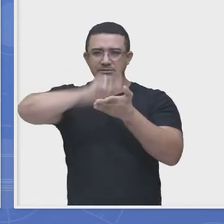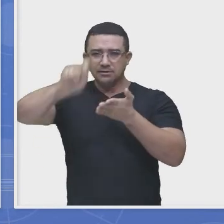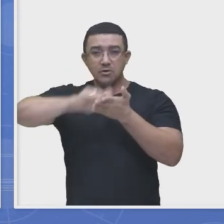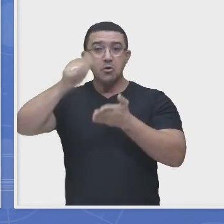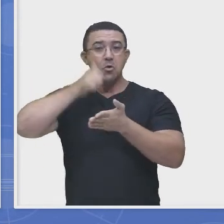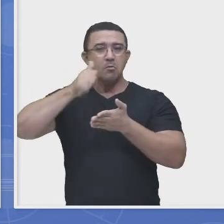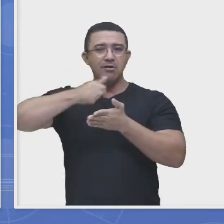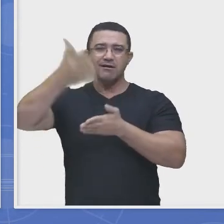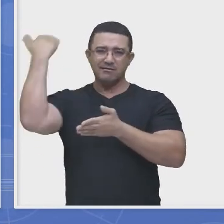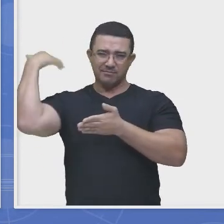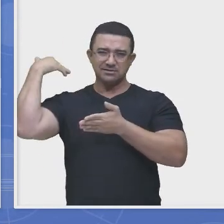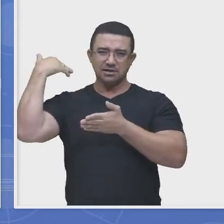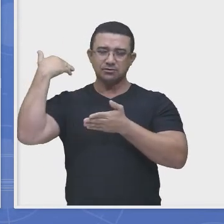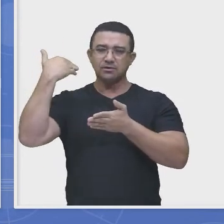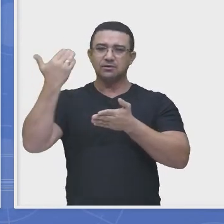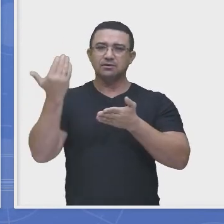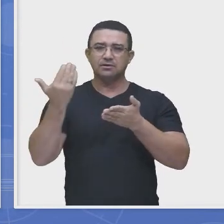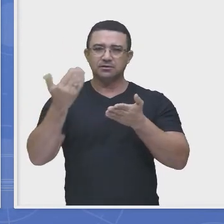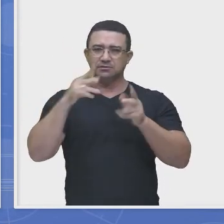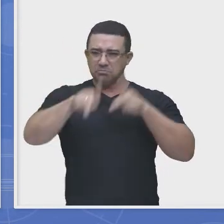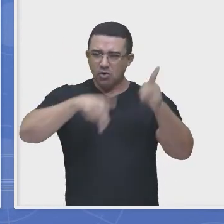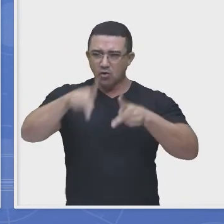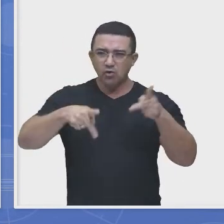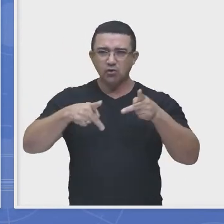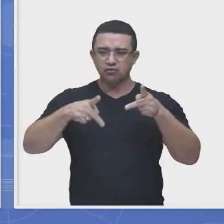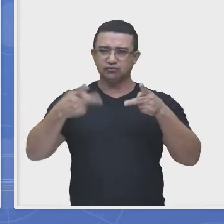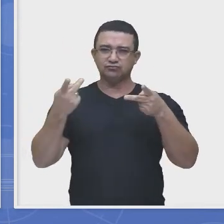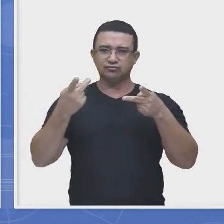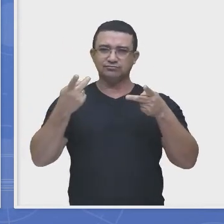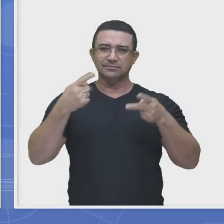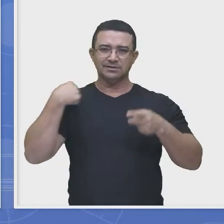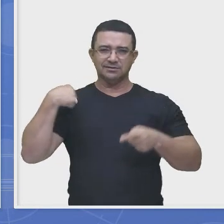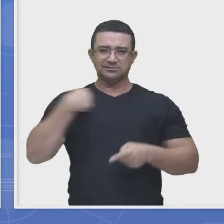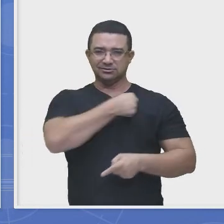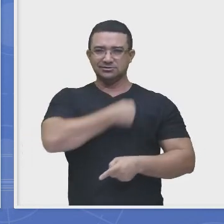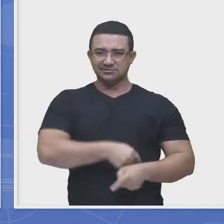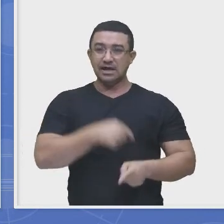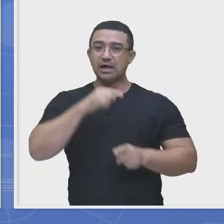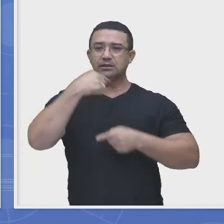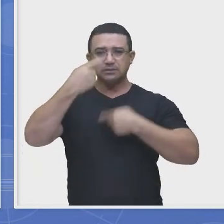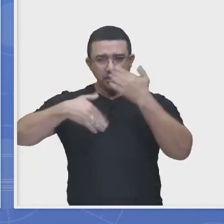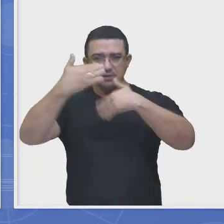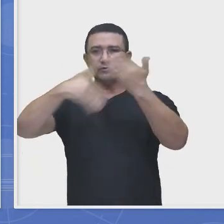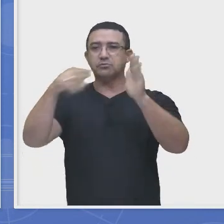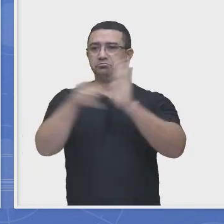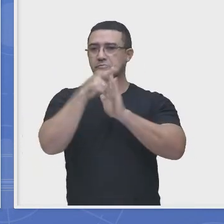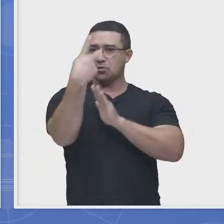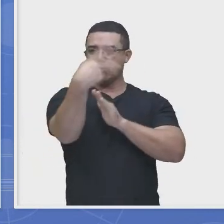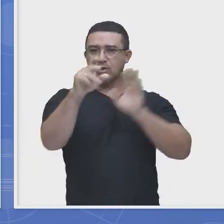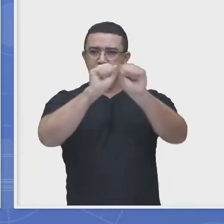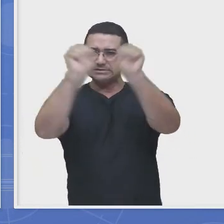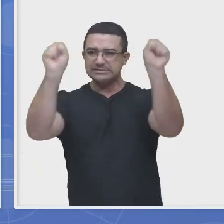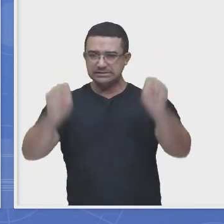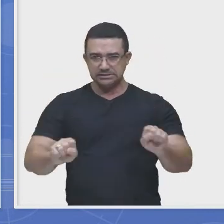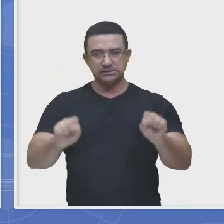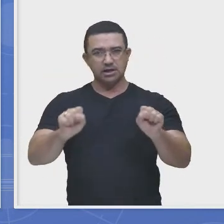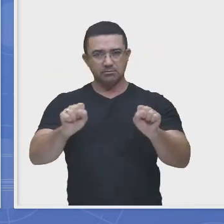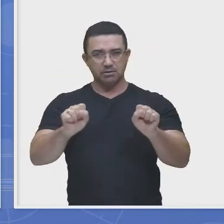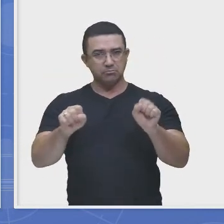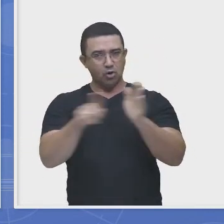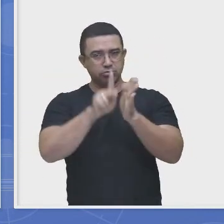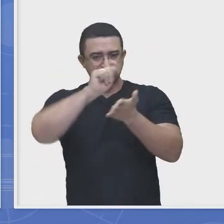província chinesa de Jiangyon acabaram por desenvolver seu próprio sistema secreto de